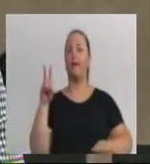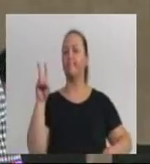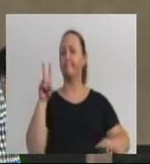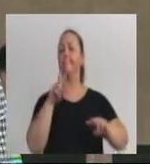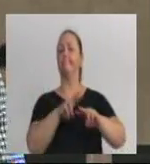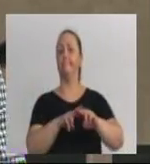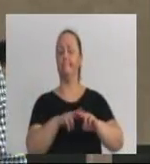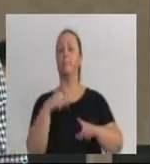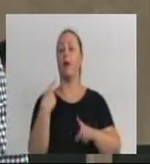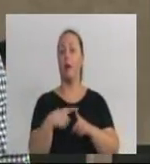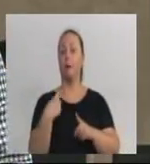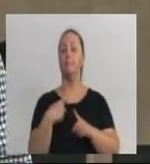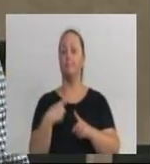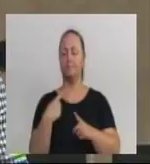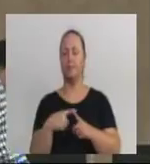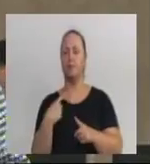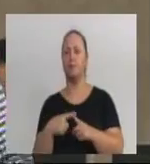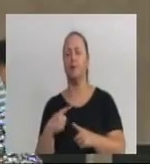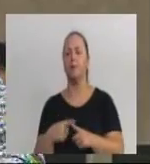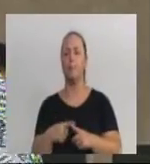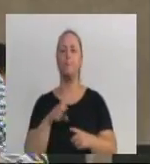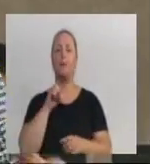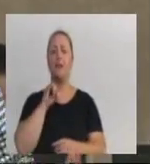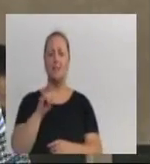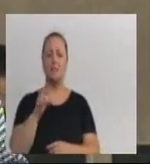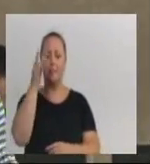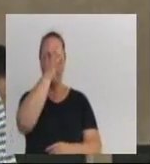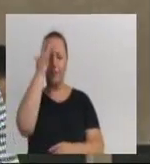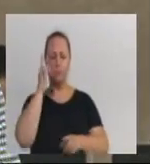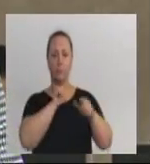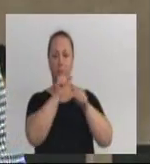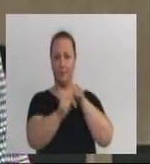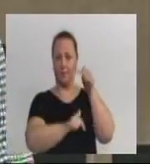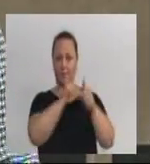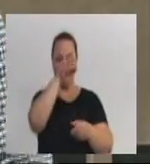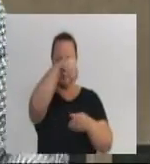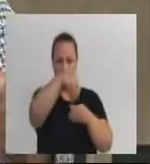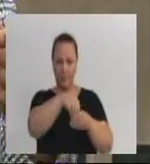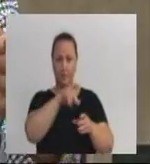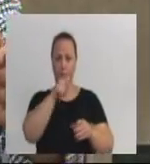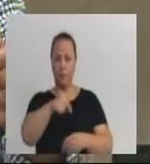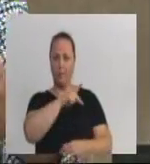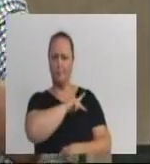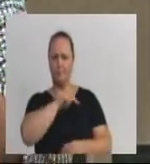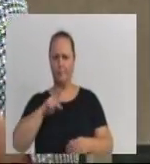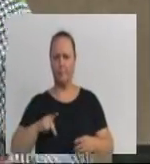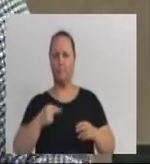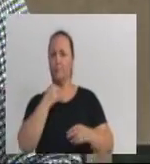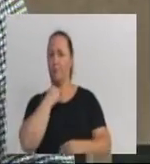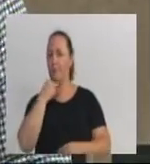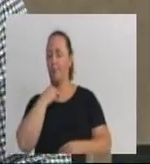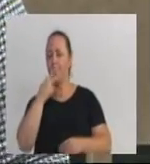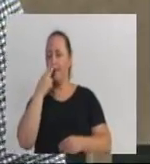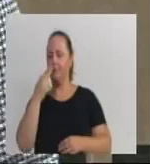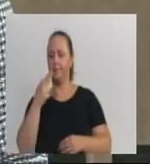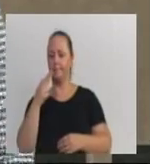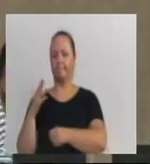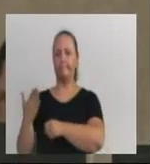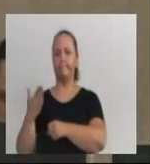presta serviço para a empresa que ele gestiona, isso é vetado pelo ordenamento legal. Então, se Vossa Excelência tiver um documento, por favor, eu gostaria de